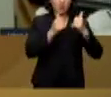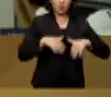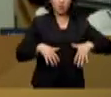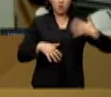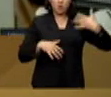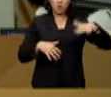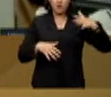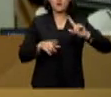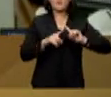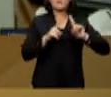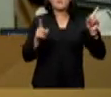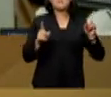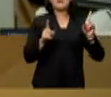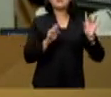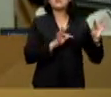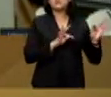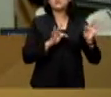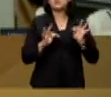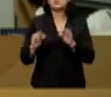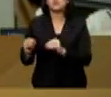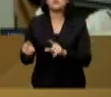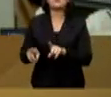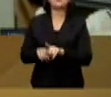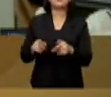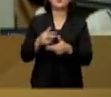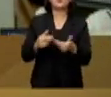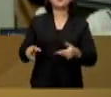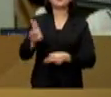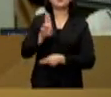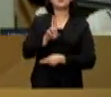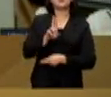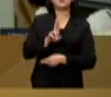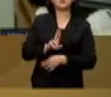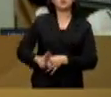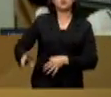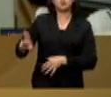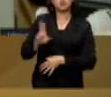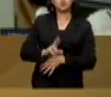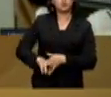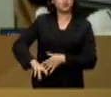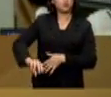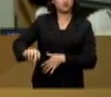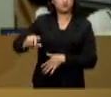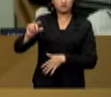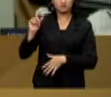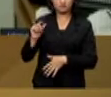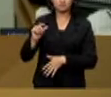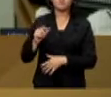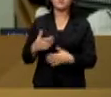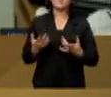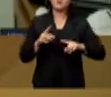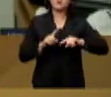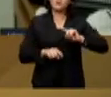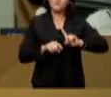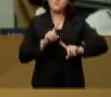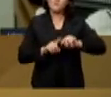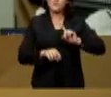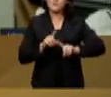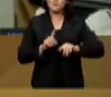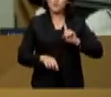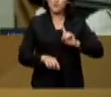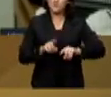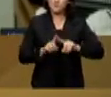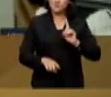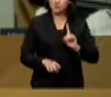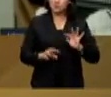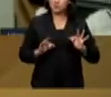os demais, principalmente os bens de consumo de uso durável. Qualquer produto, desde que padronizado